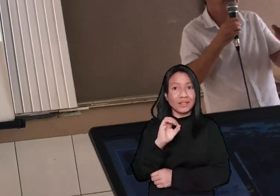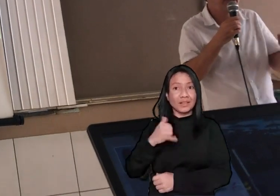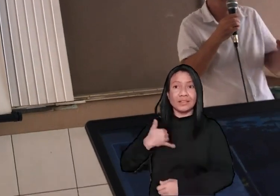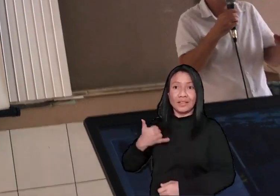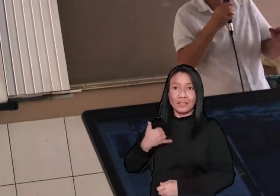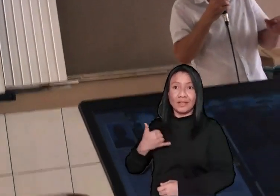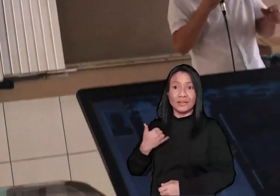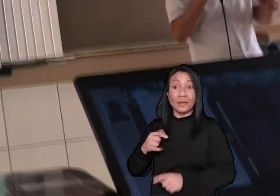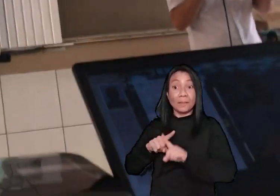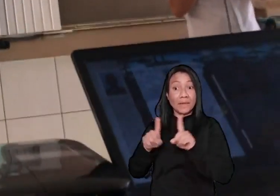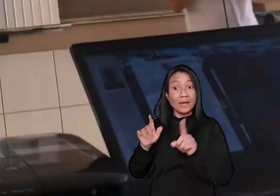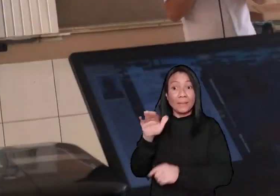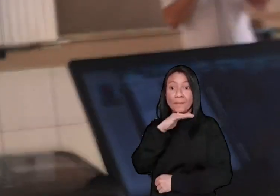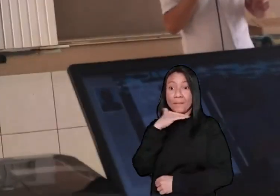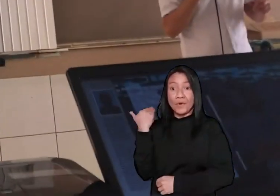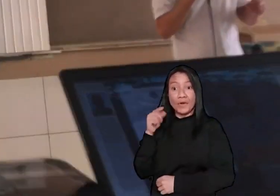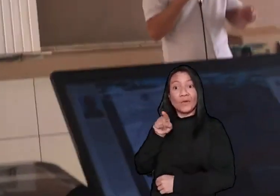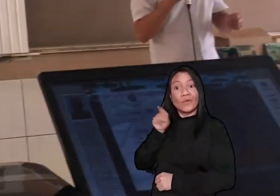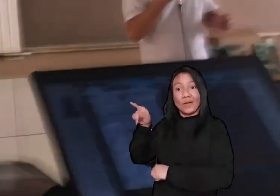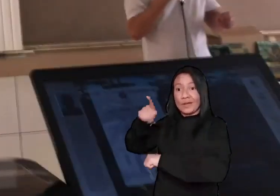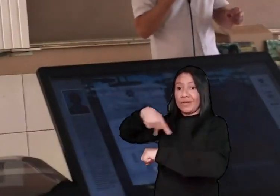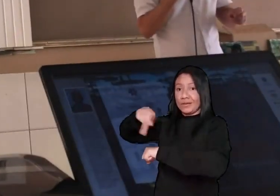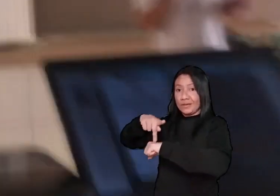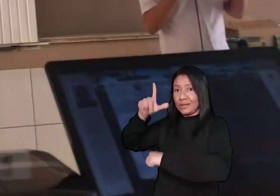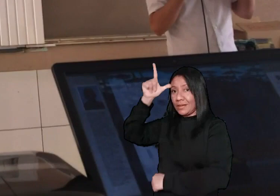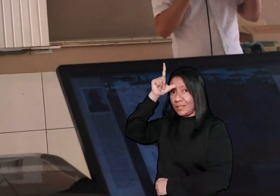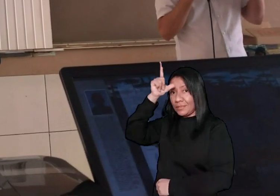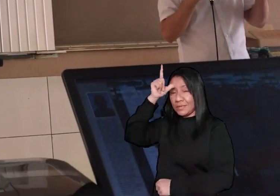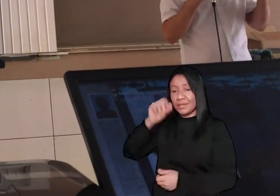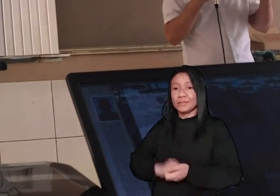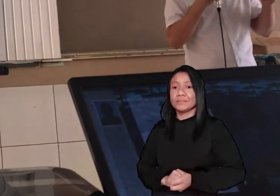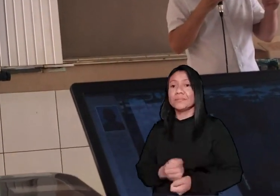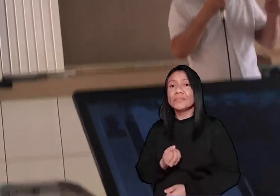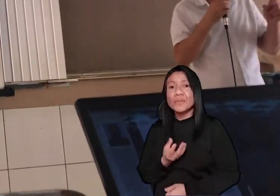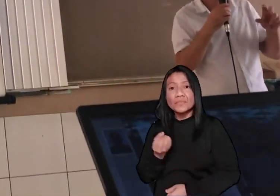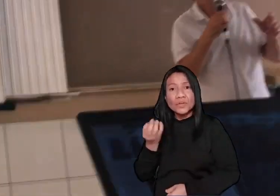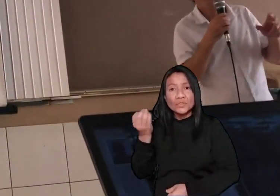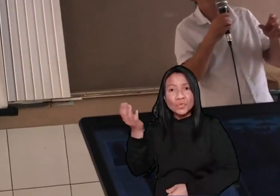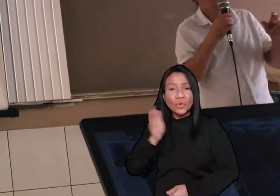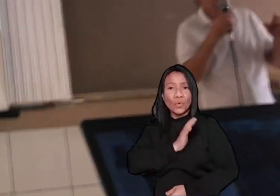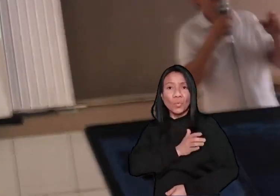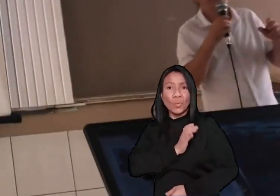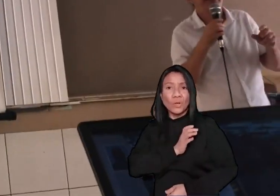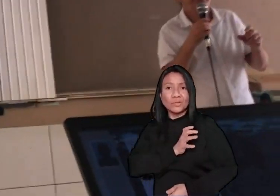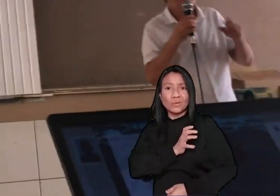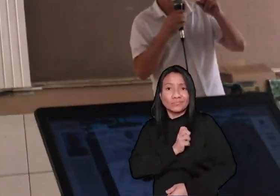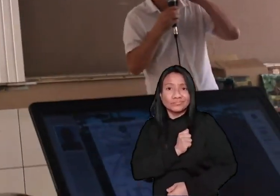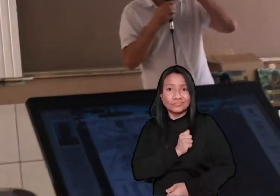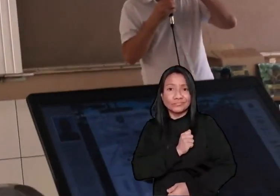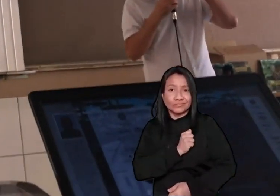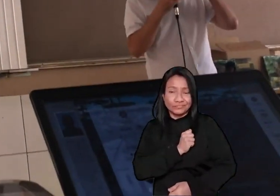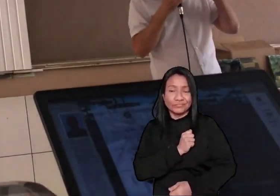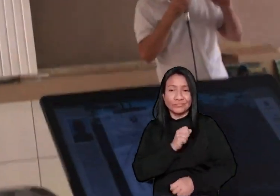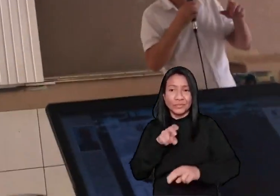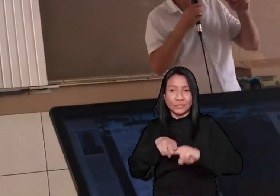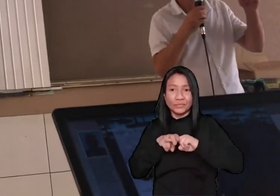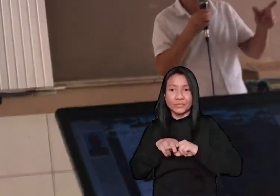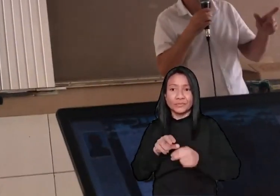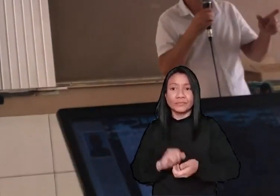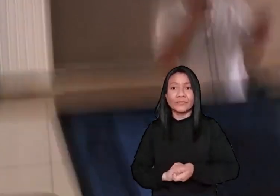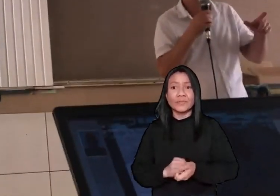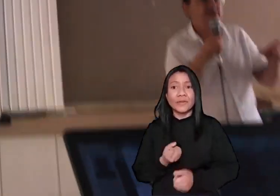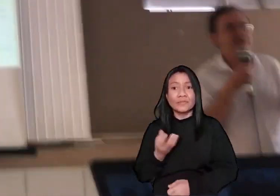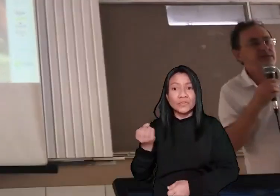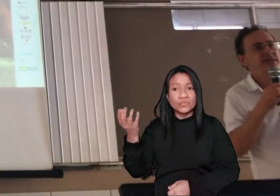viajou, ele já não estava bem no coração. Ele embarcou dia 24 ou 25 de julho de 64 em